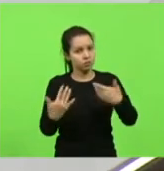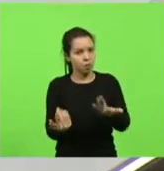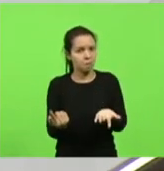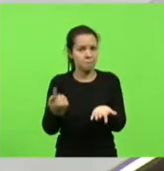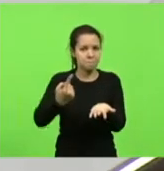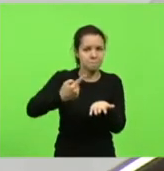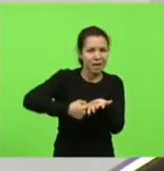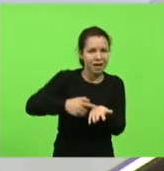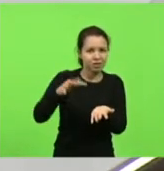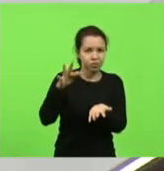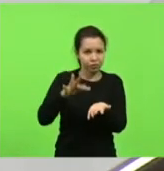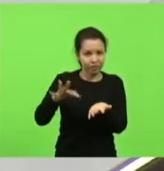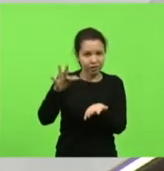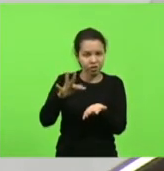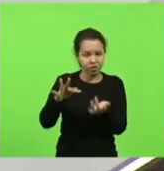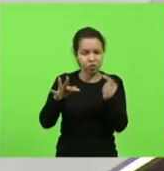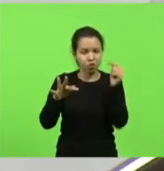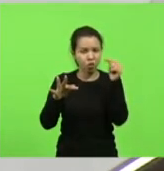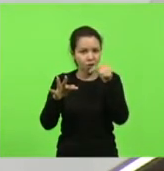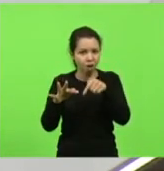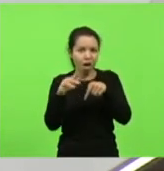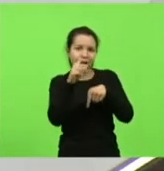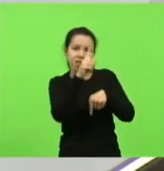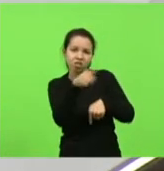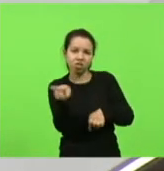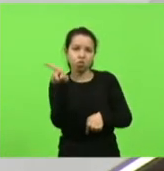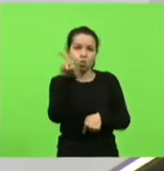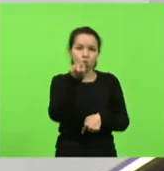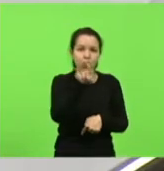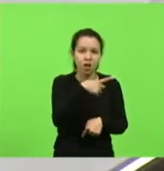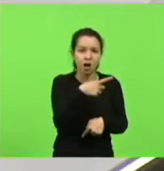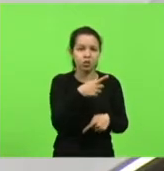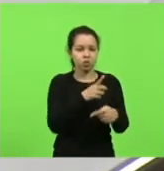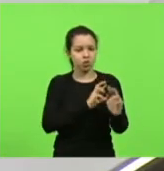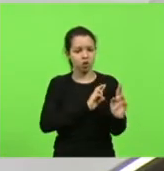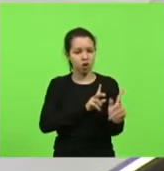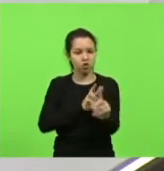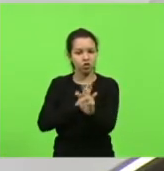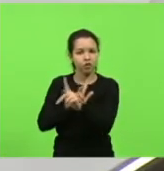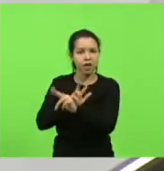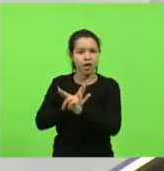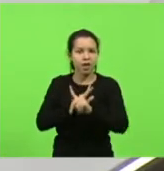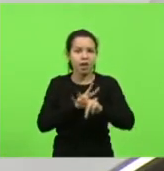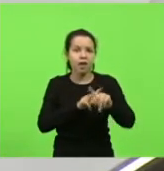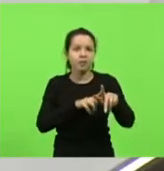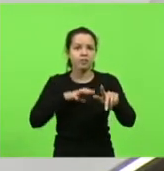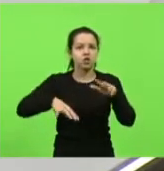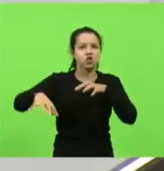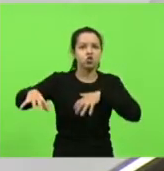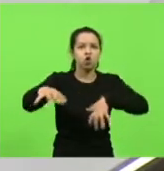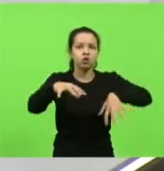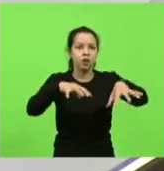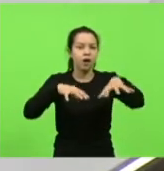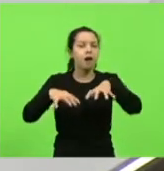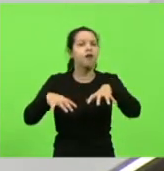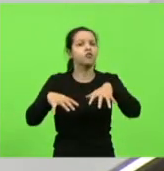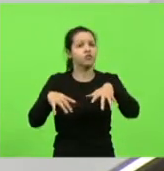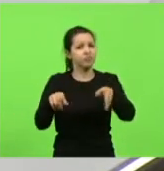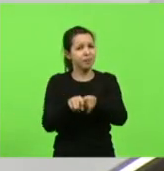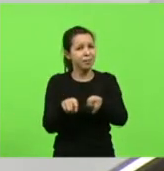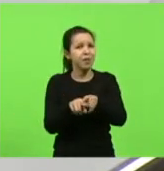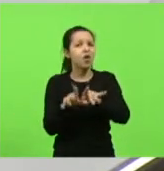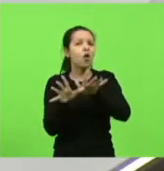de ele acabar anulando as nossas diferenças regionais, as nossas condicionantes regionais, ainda nos